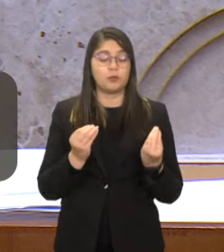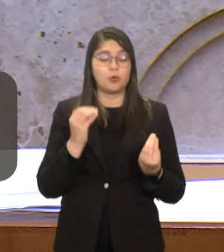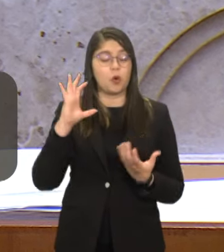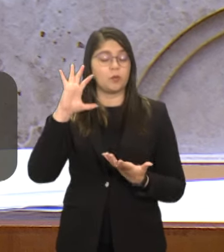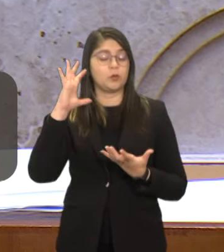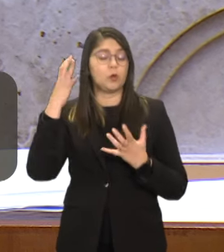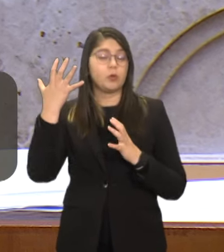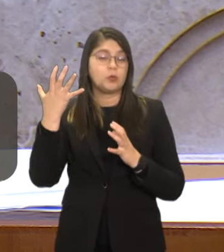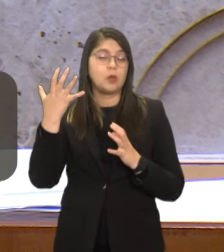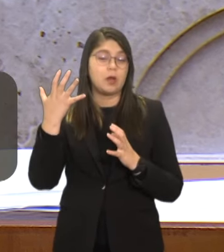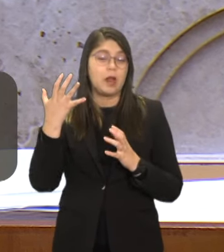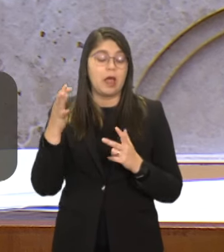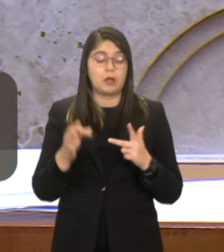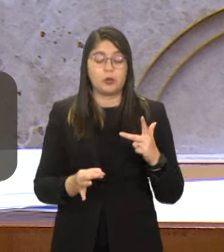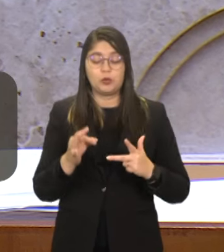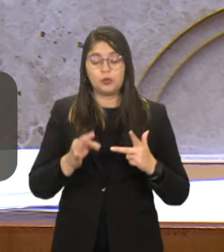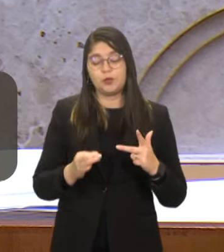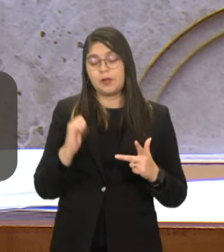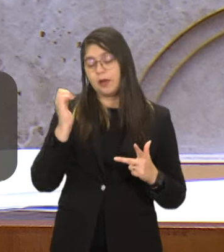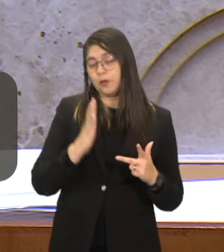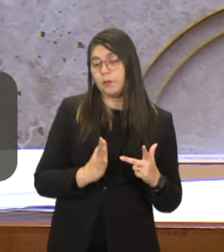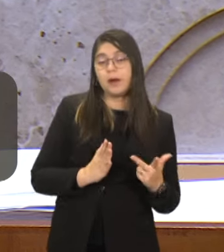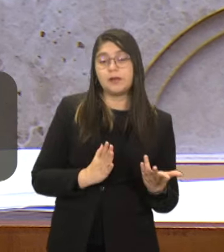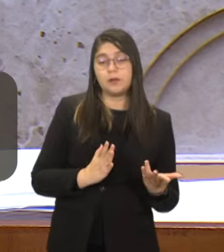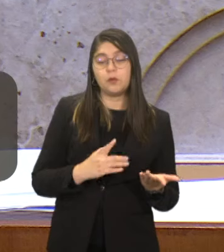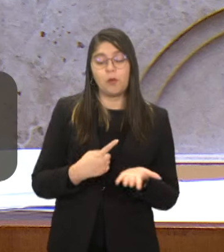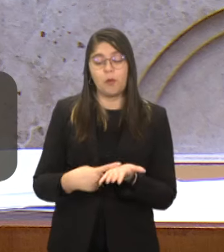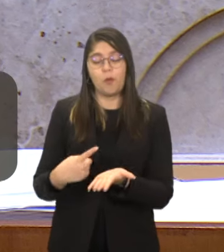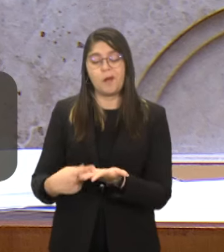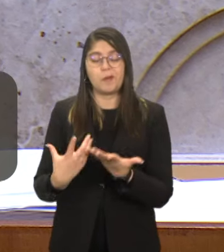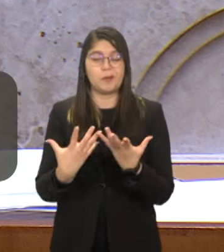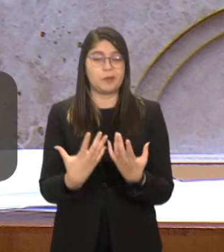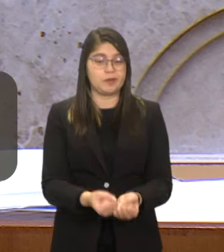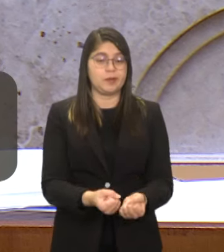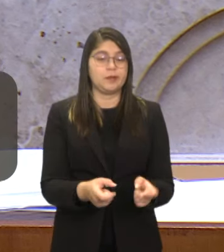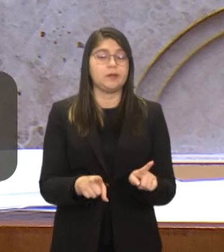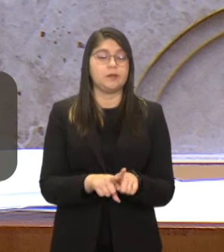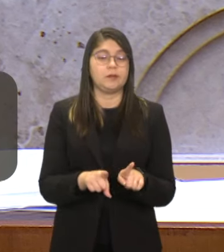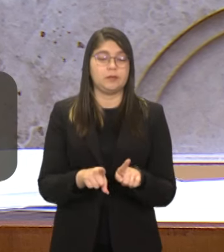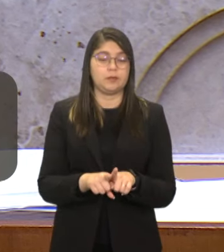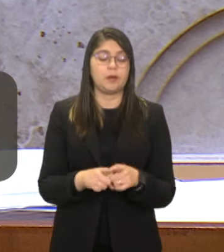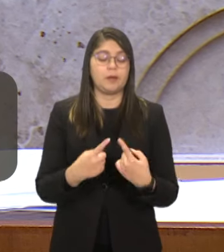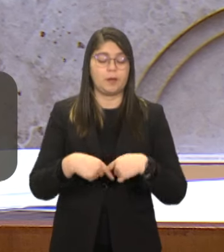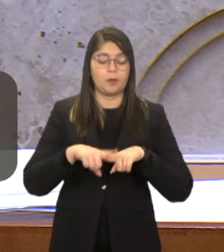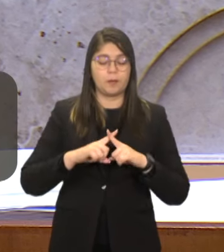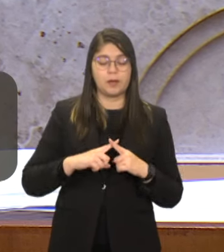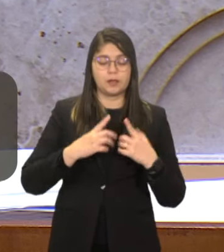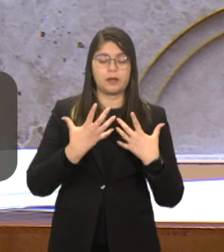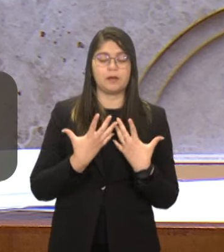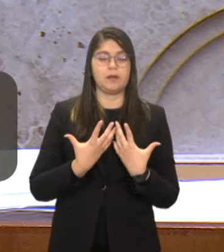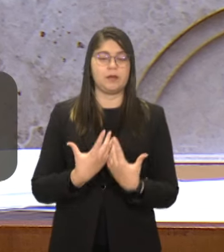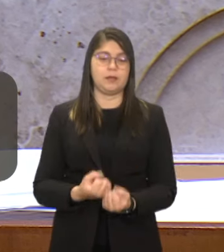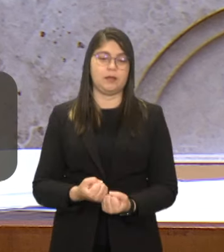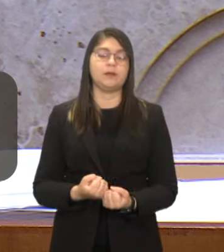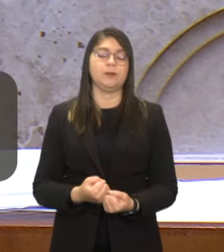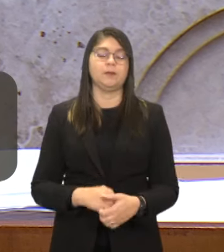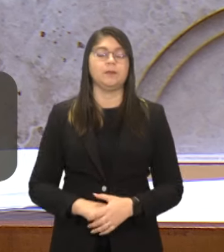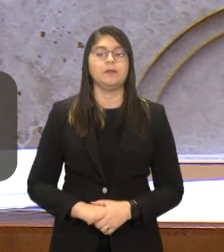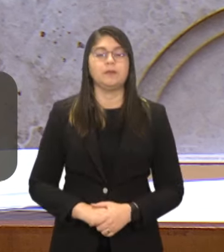questão via Poder Judiciário brasileiro, aderindo ao acordo e recebendo as compensações aqui